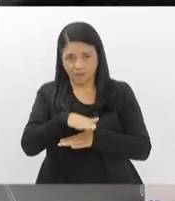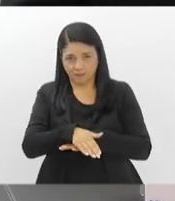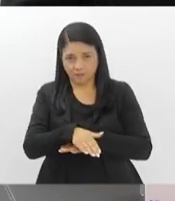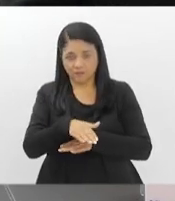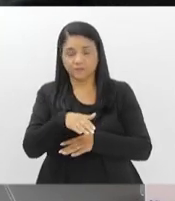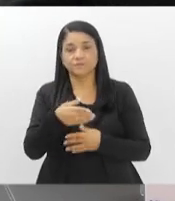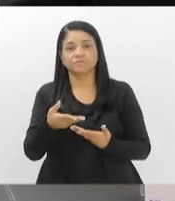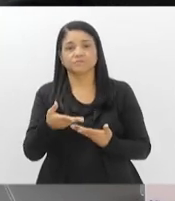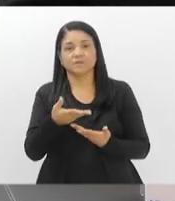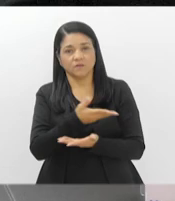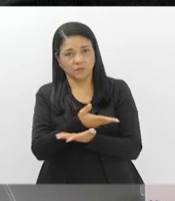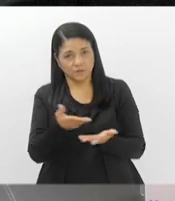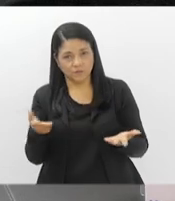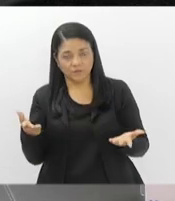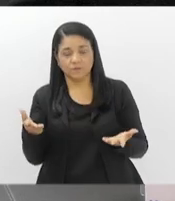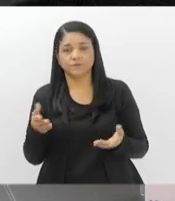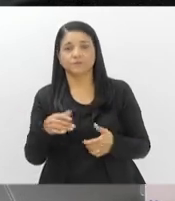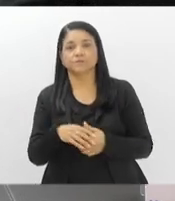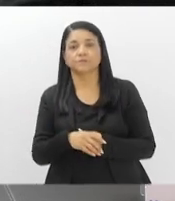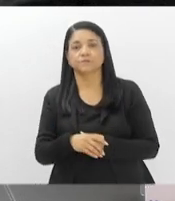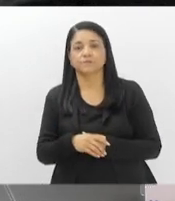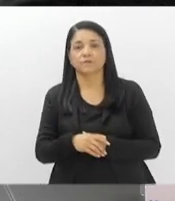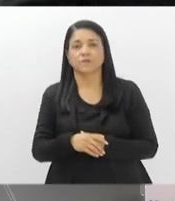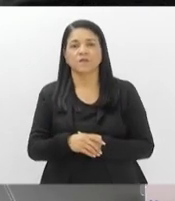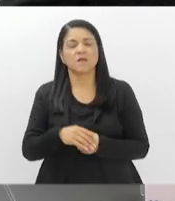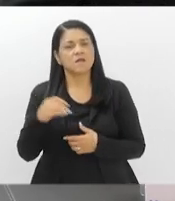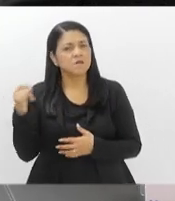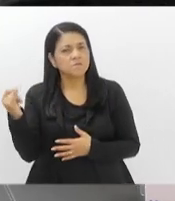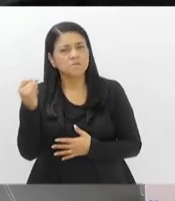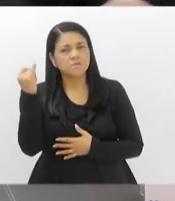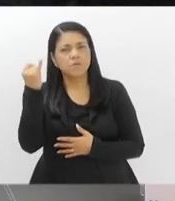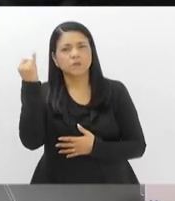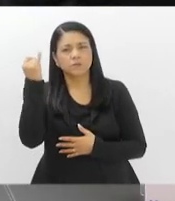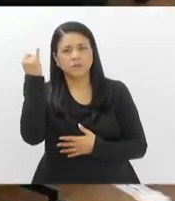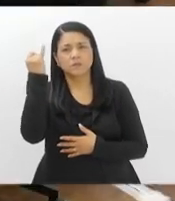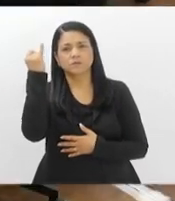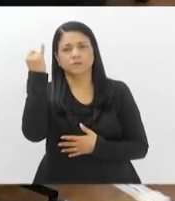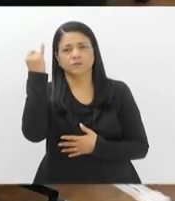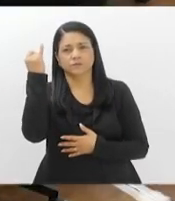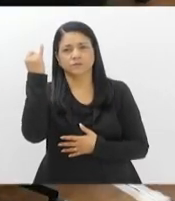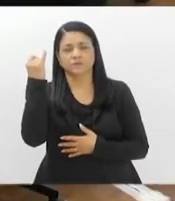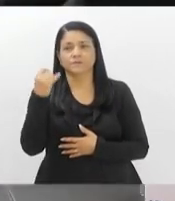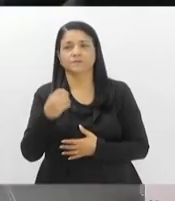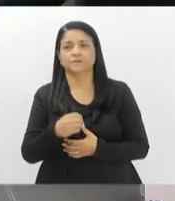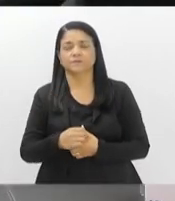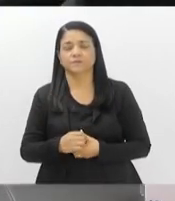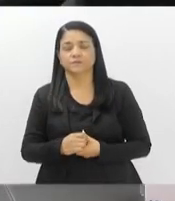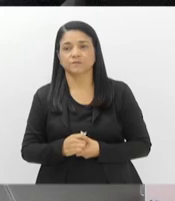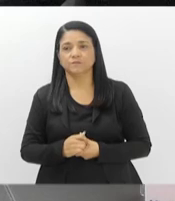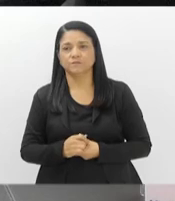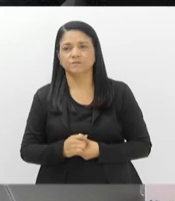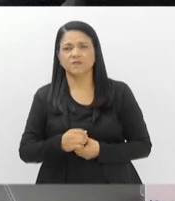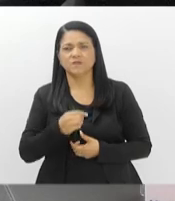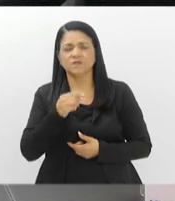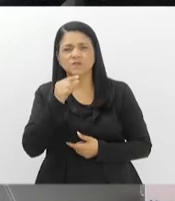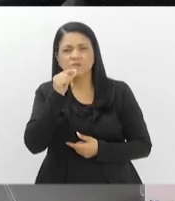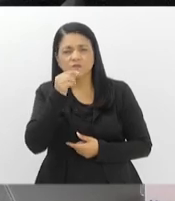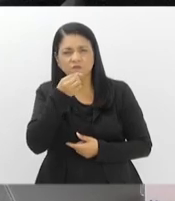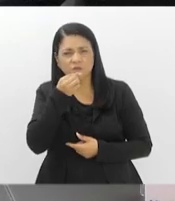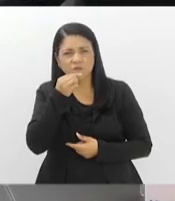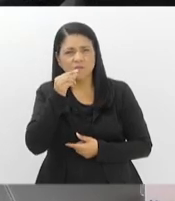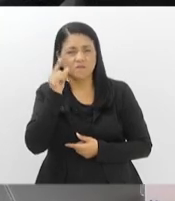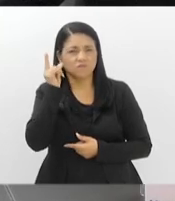todos presentes é é importante aumenta o microfone do munir por favor aliás acho que os microfones estão baixos não sei